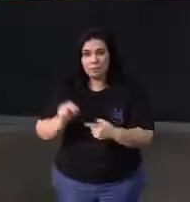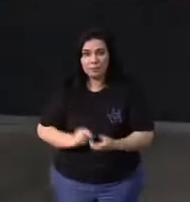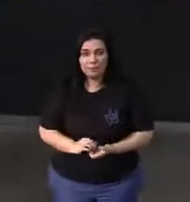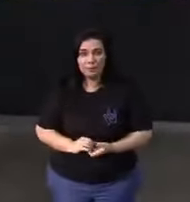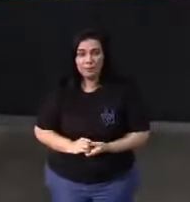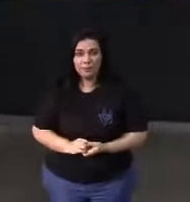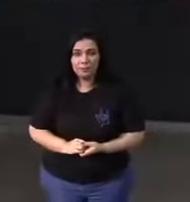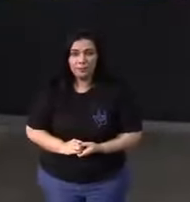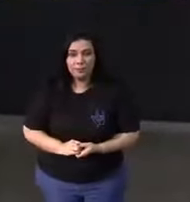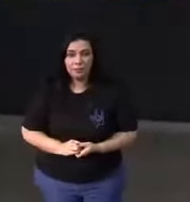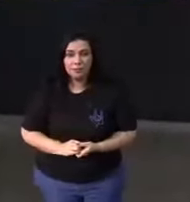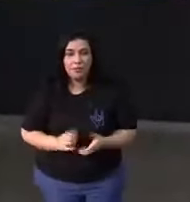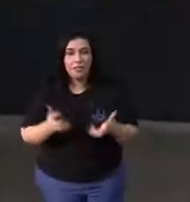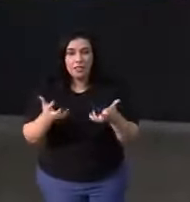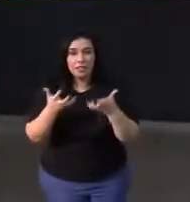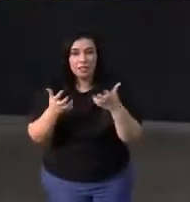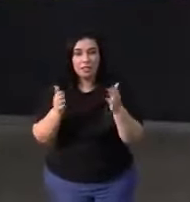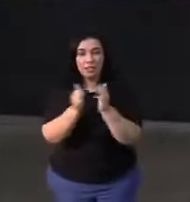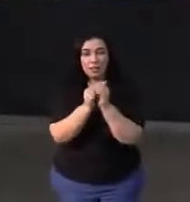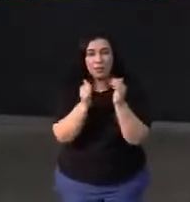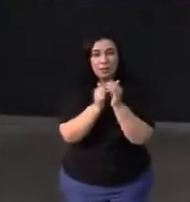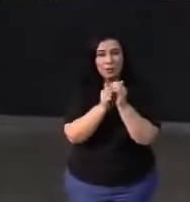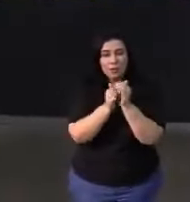Eu quero orar com quem precisa